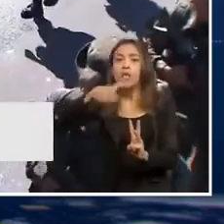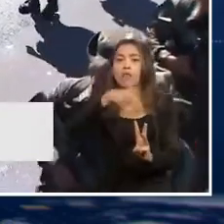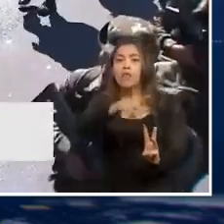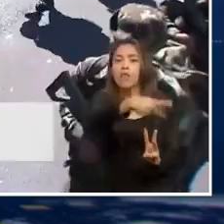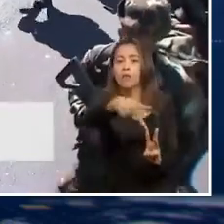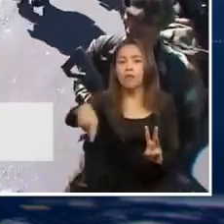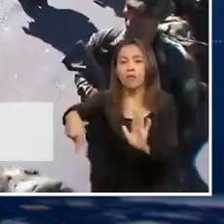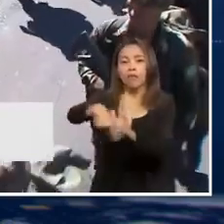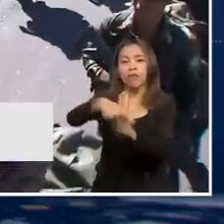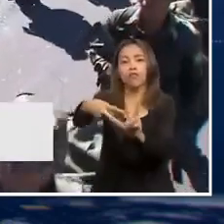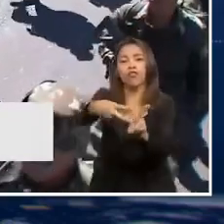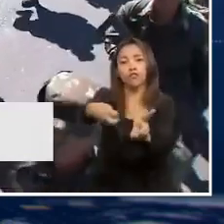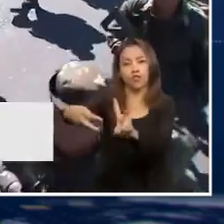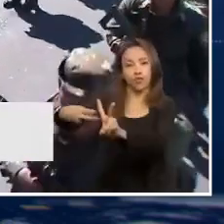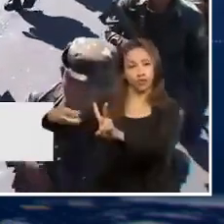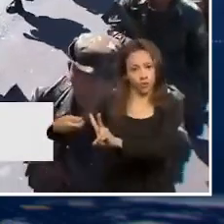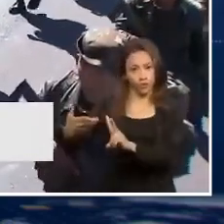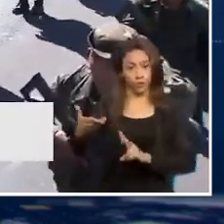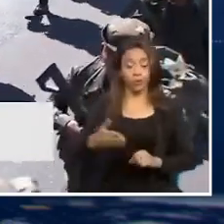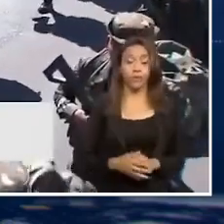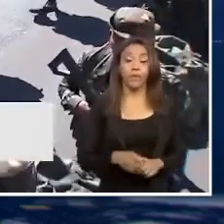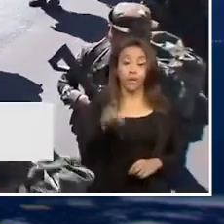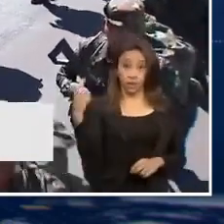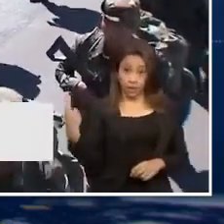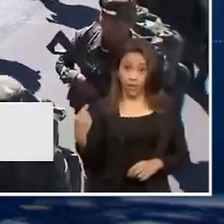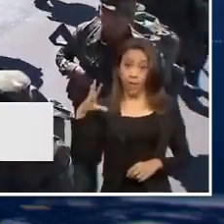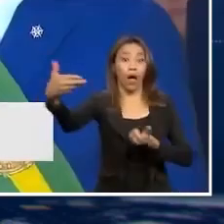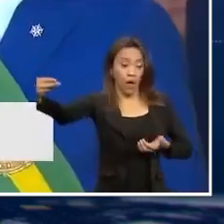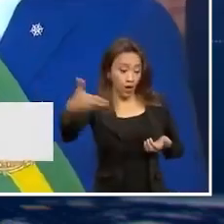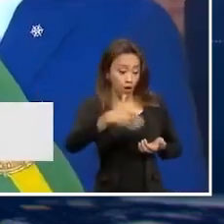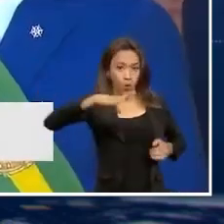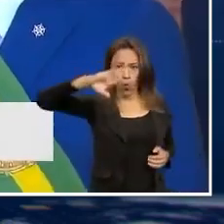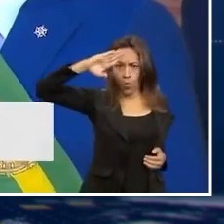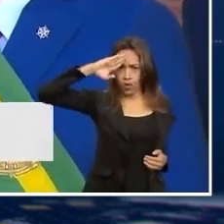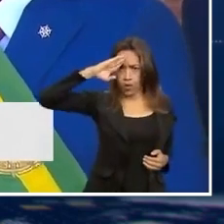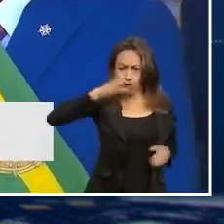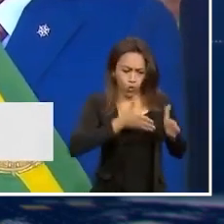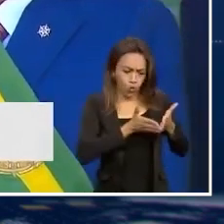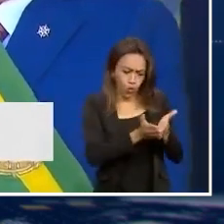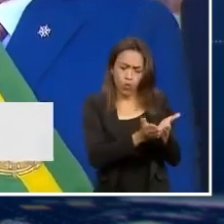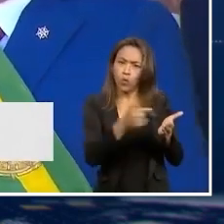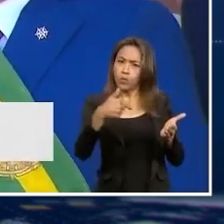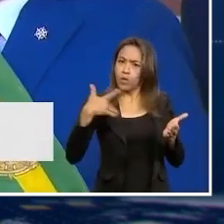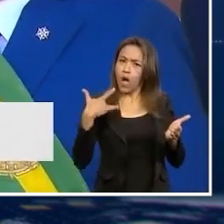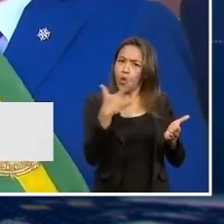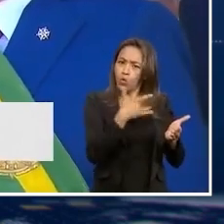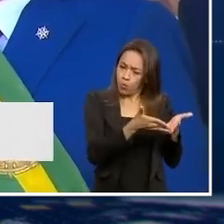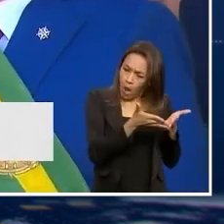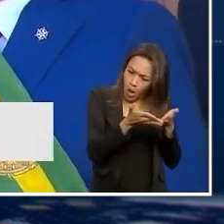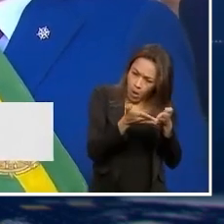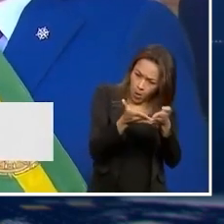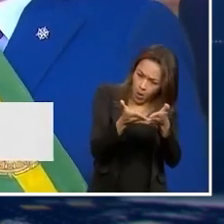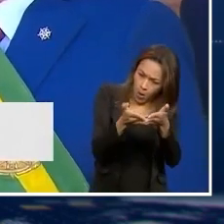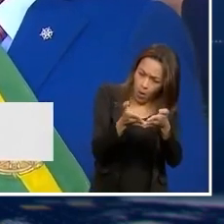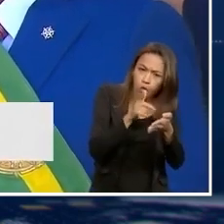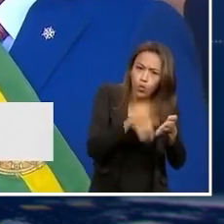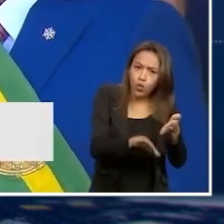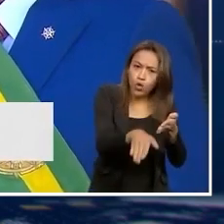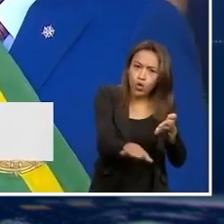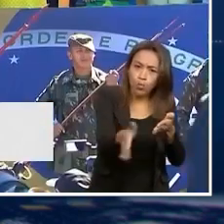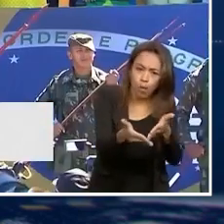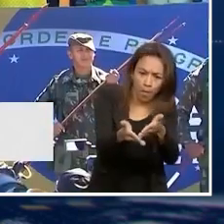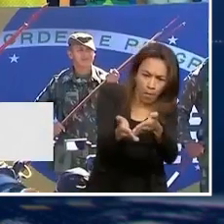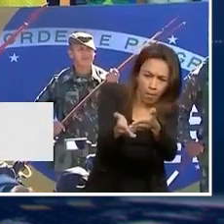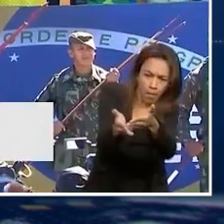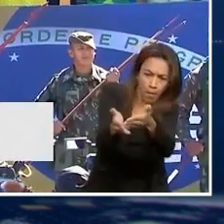400 políticos envolvidos, investigados em esquemas de corrupção. Fica difícil a gente achar que o país é um país